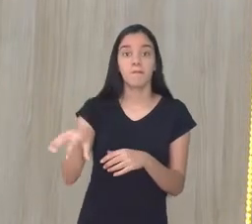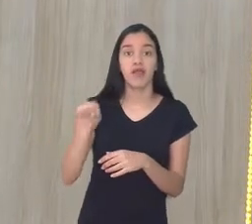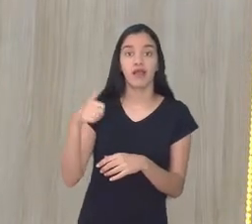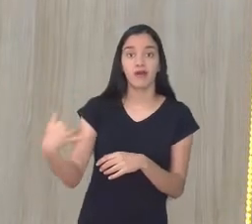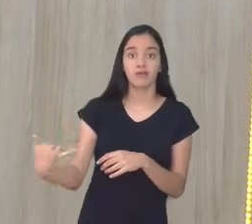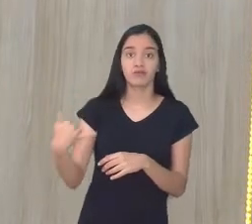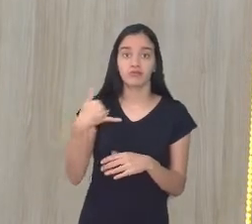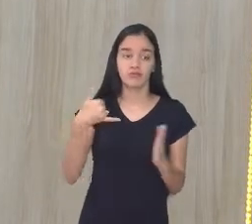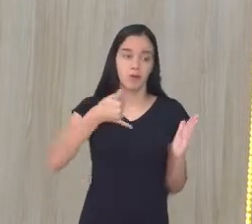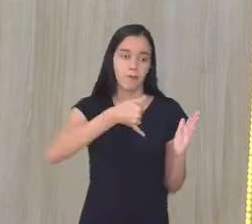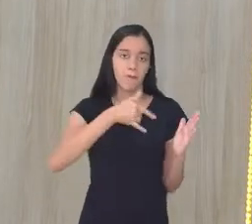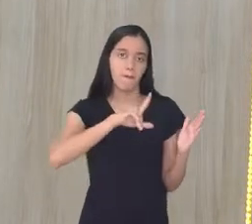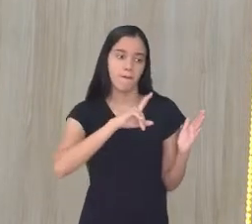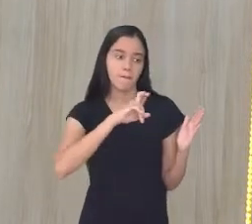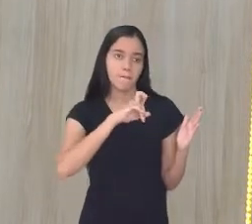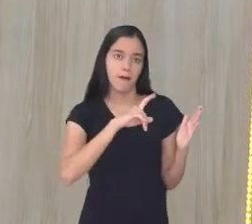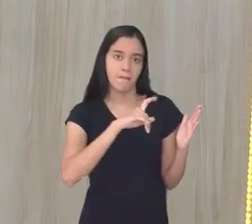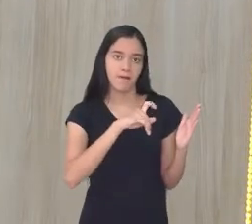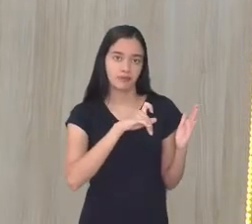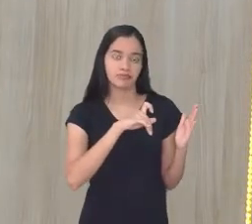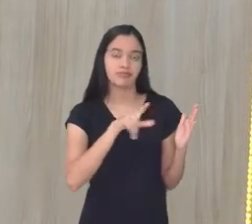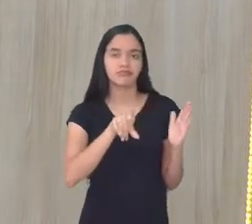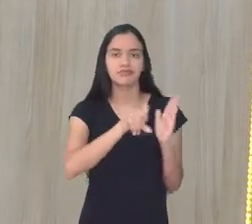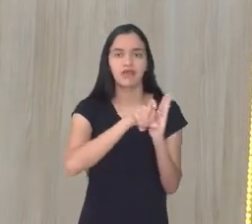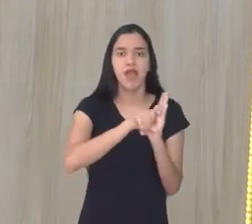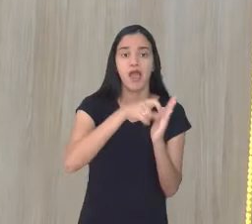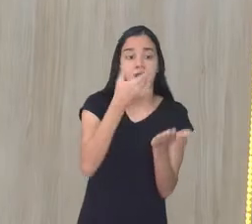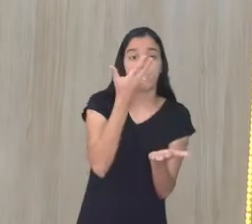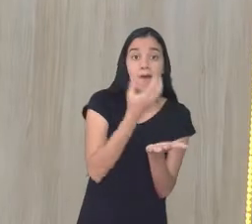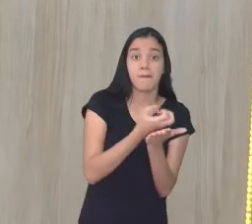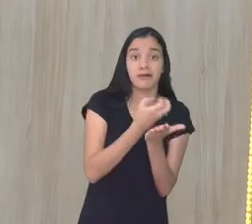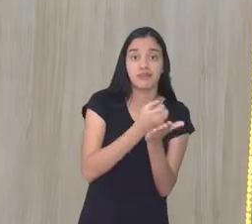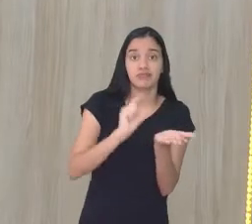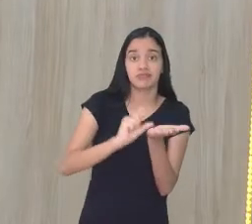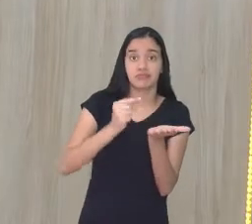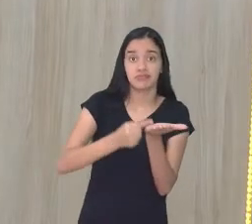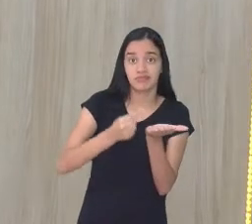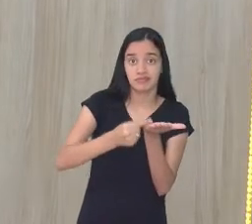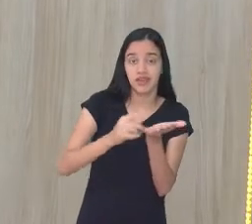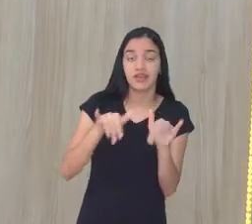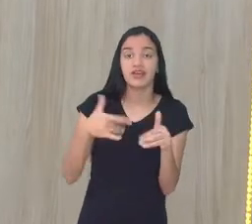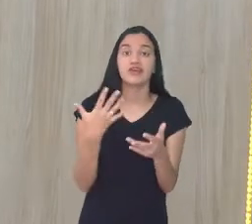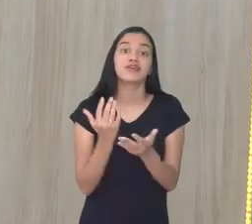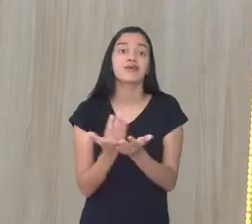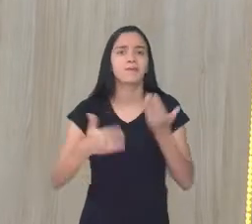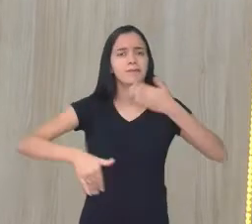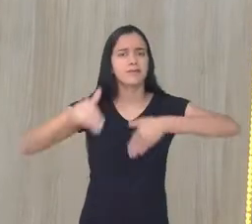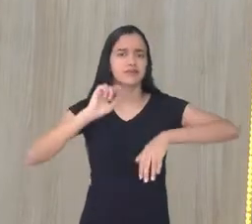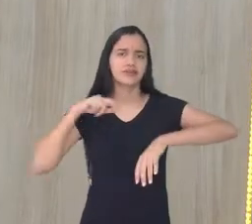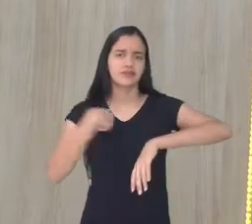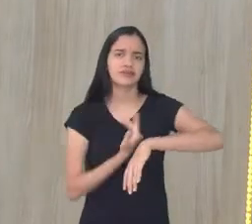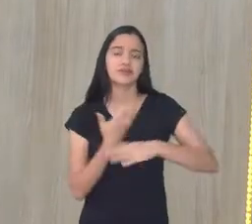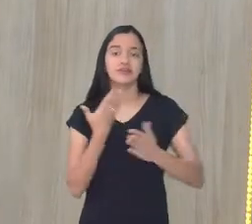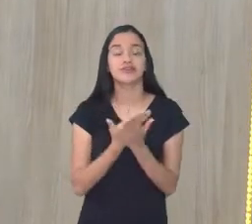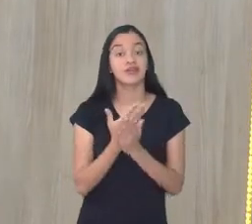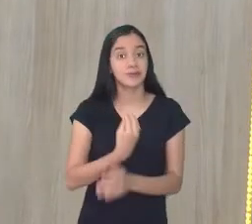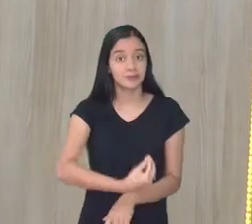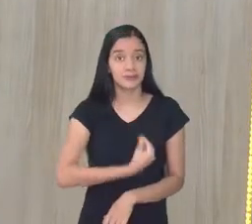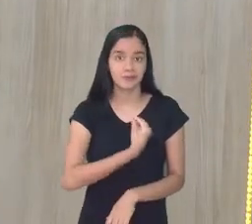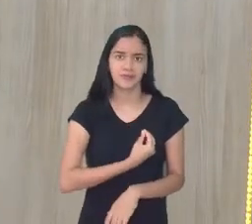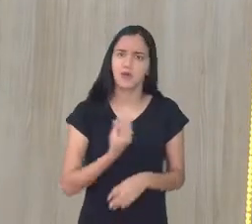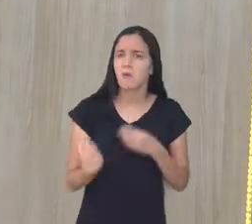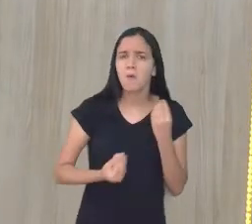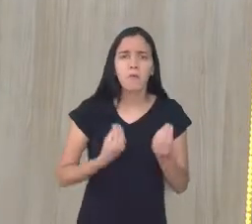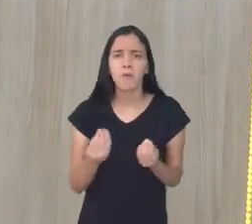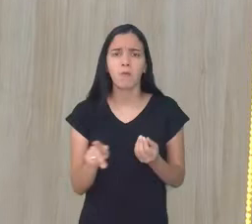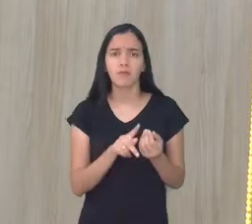esses QR Codes, né? E aí vocês vão poder baixar o aplicativo e participar da nossa aula, nesse momento ao vivo. Como